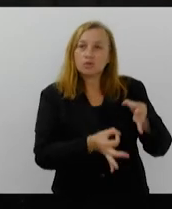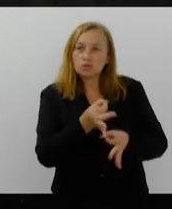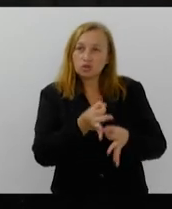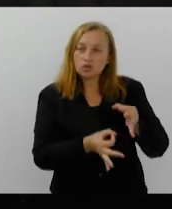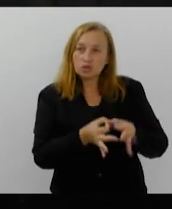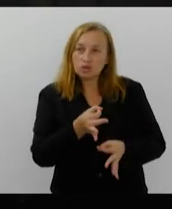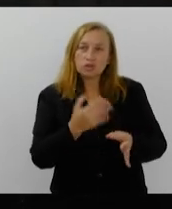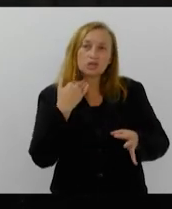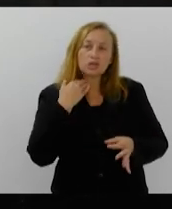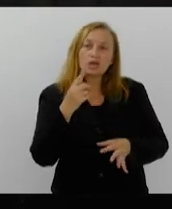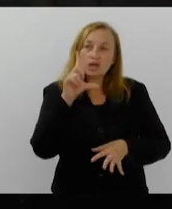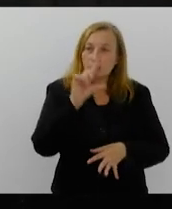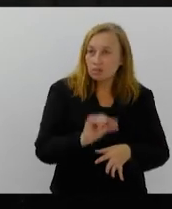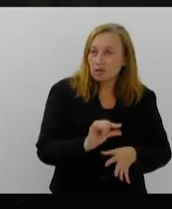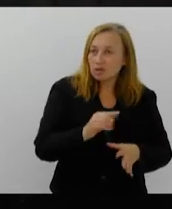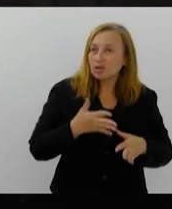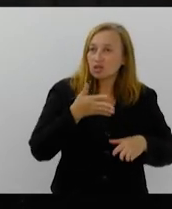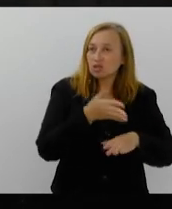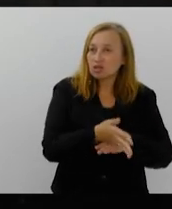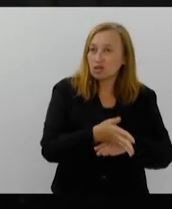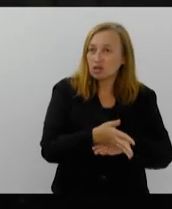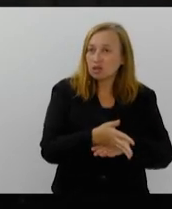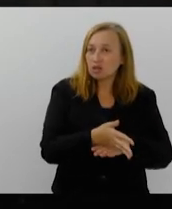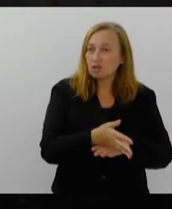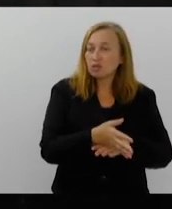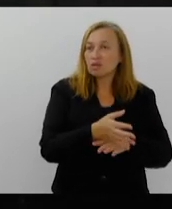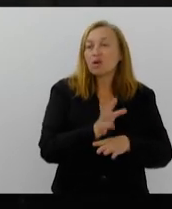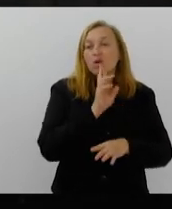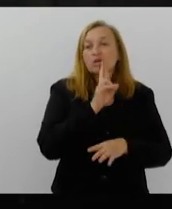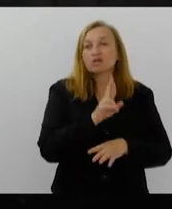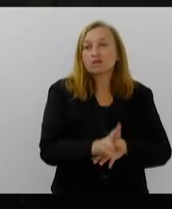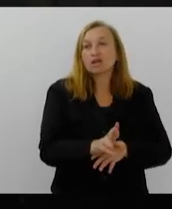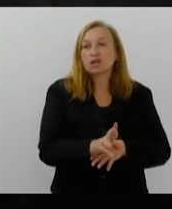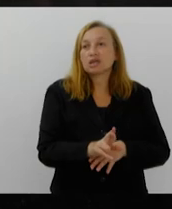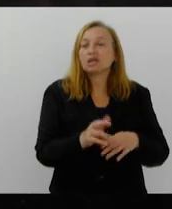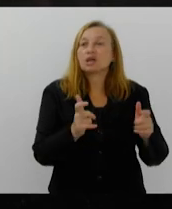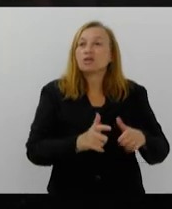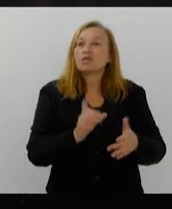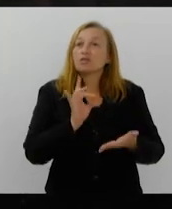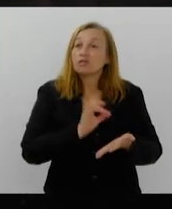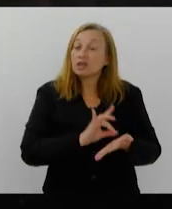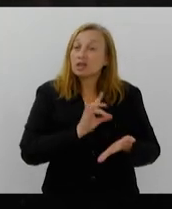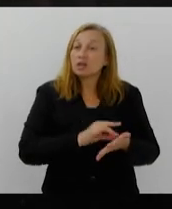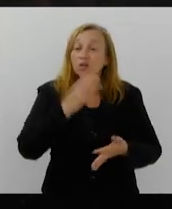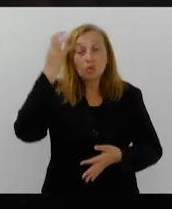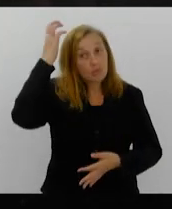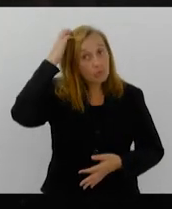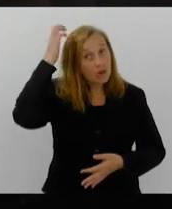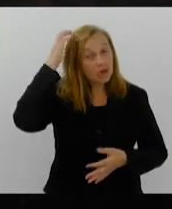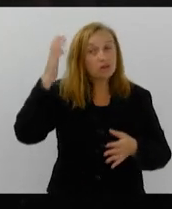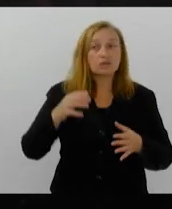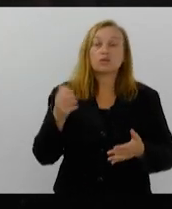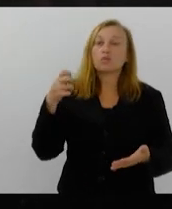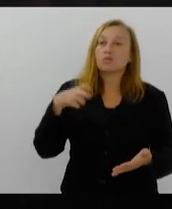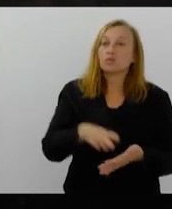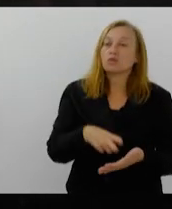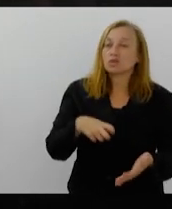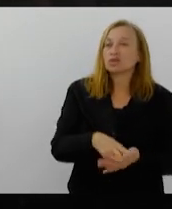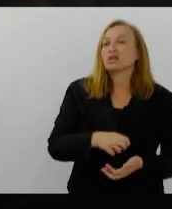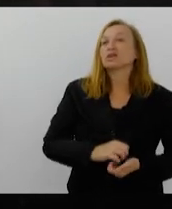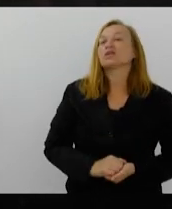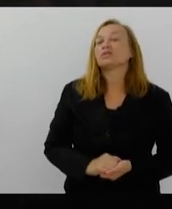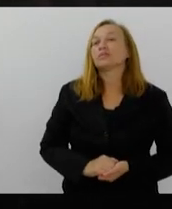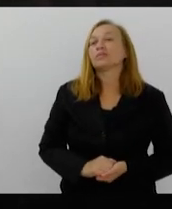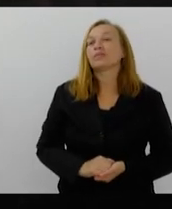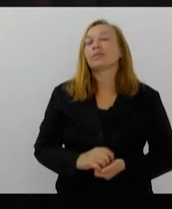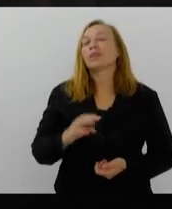e menos ainda que chegam a um resultado onde os verdadeiros culpados são ali condenados.